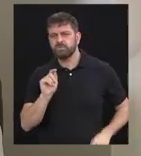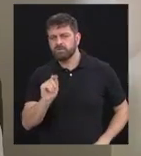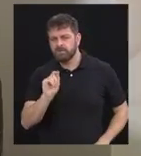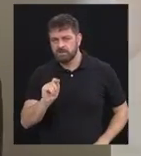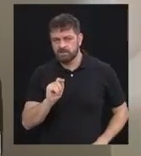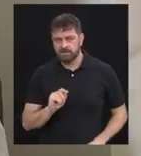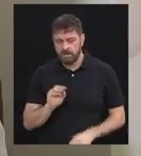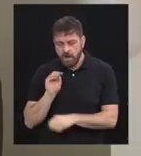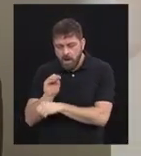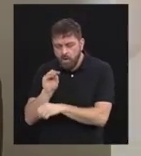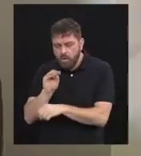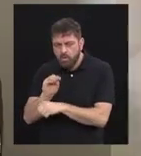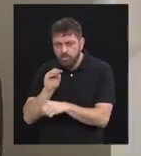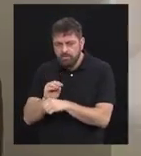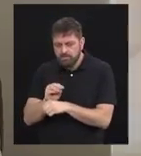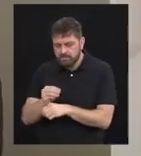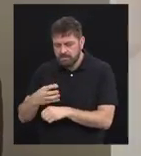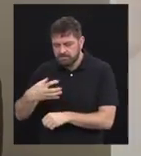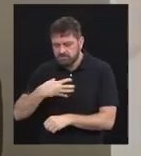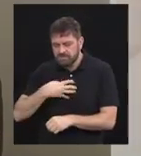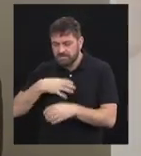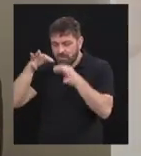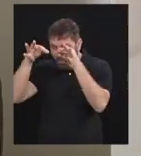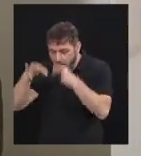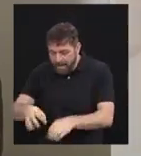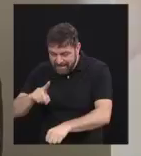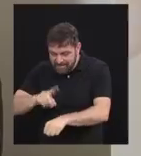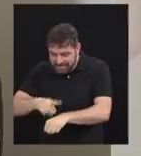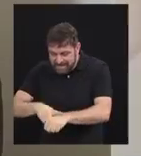o tratamento adequado na hora certa.